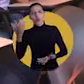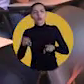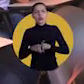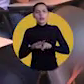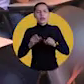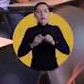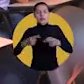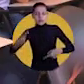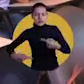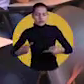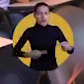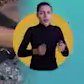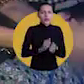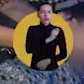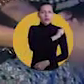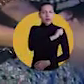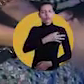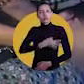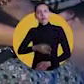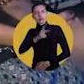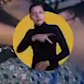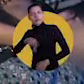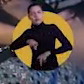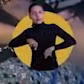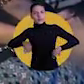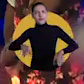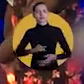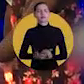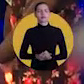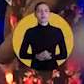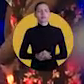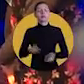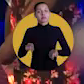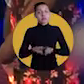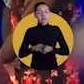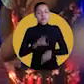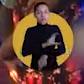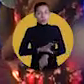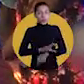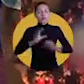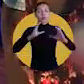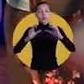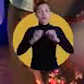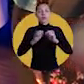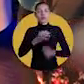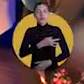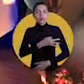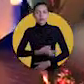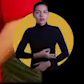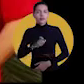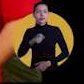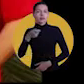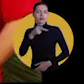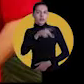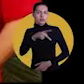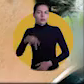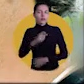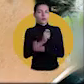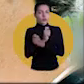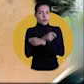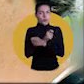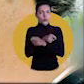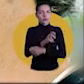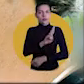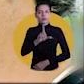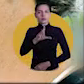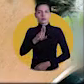professores. A Escola de Comunicação prestou homenagem ao cineasta e ex-professor da PUC Goiás, Luiz Eduardo